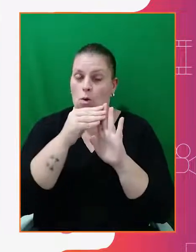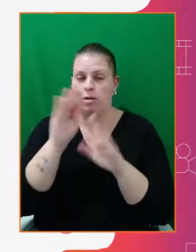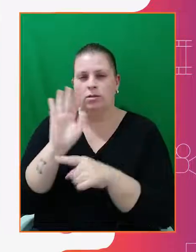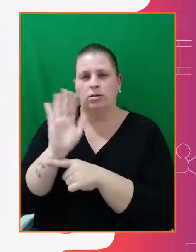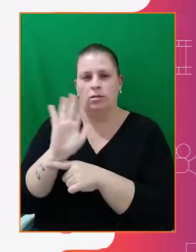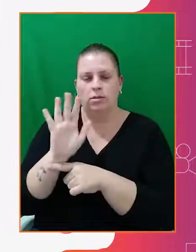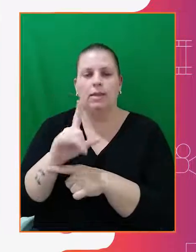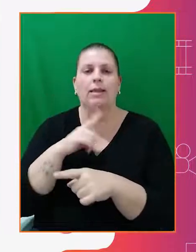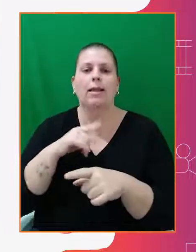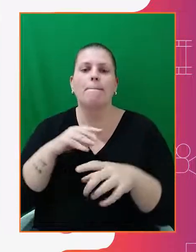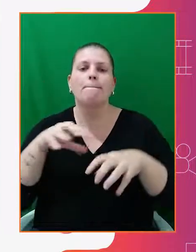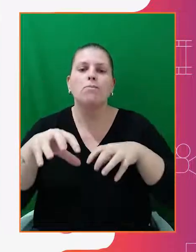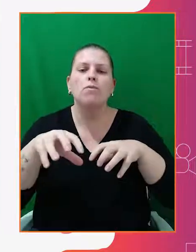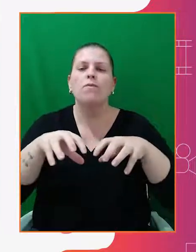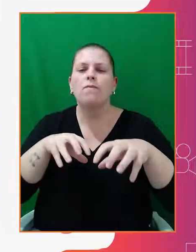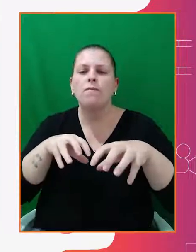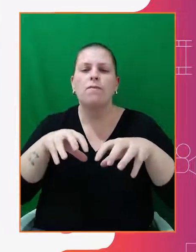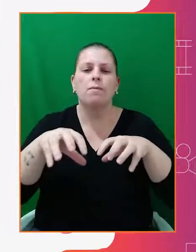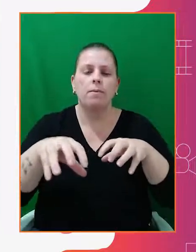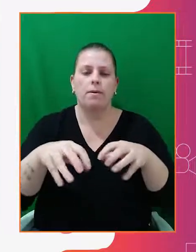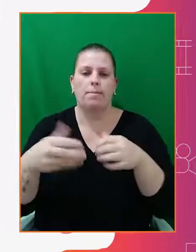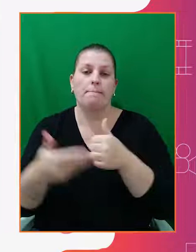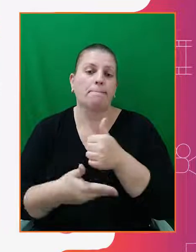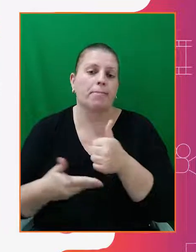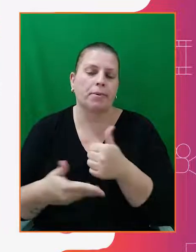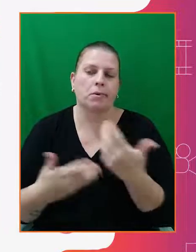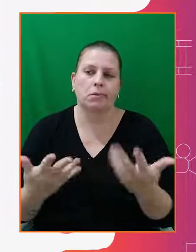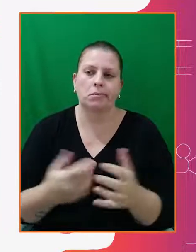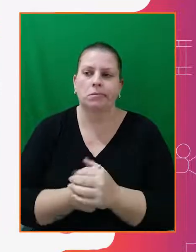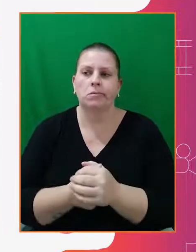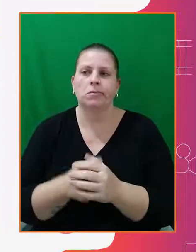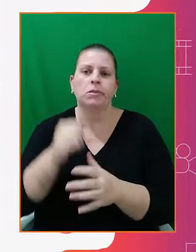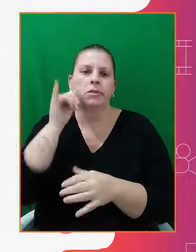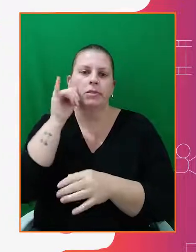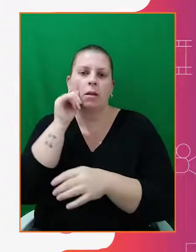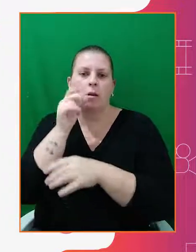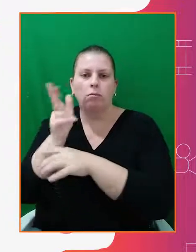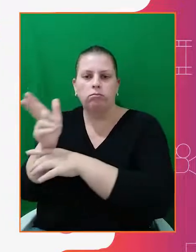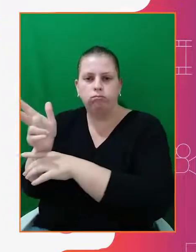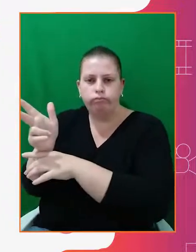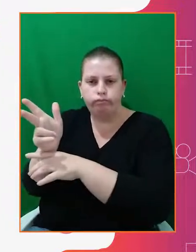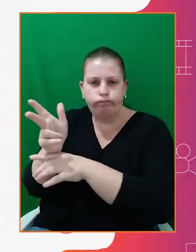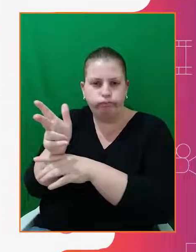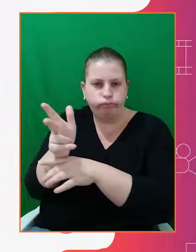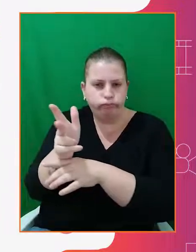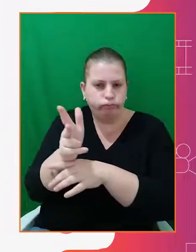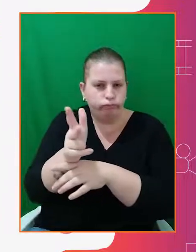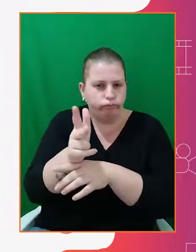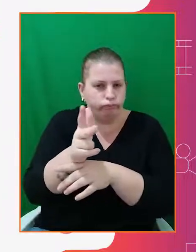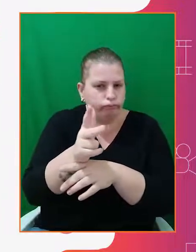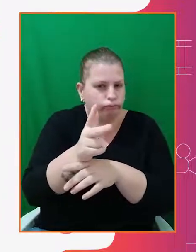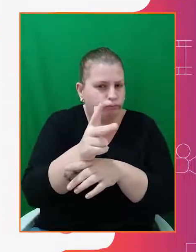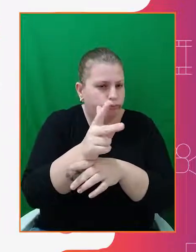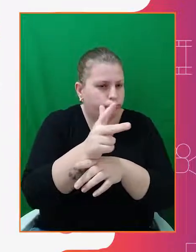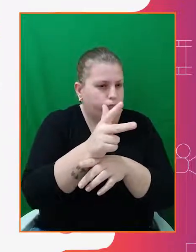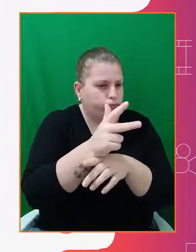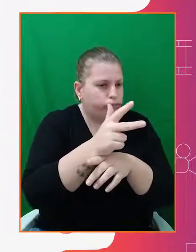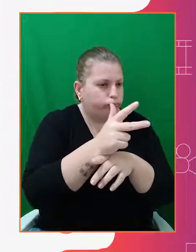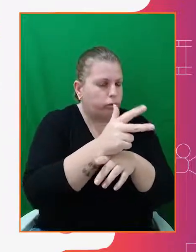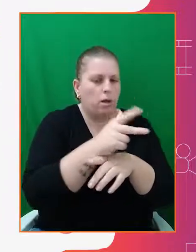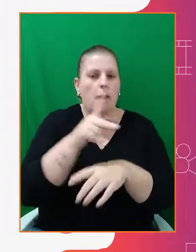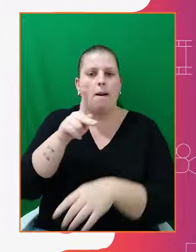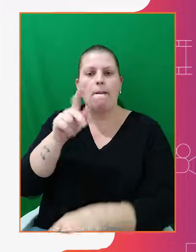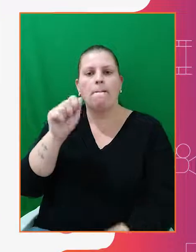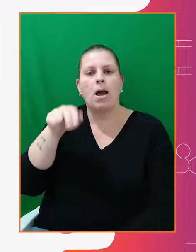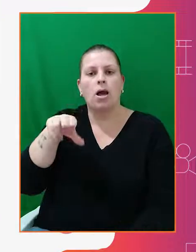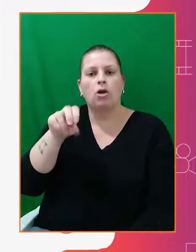linguagem cinematográfica existe um movimento. E alguns movimentos básicos, como por exemplo a panorâmica, que é uma rotação de câmera sobre o seu